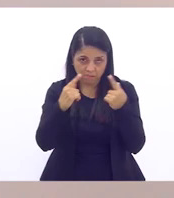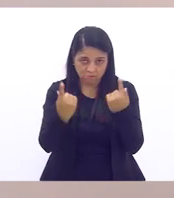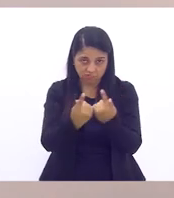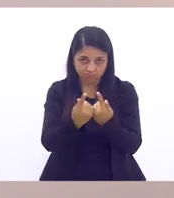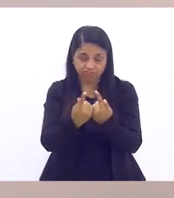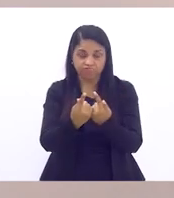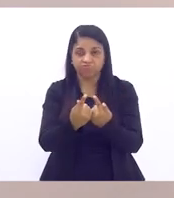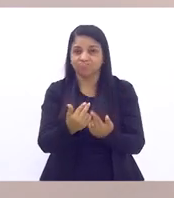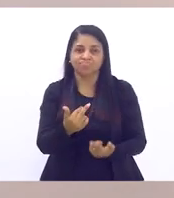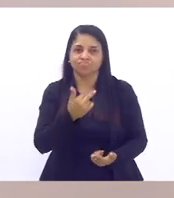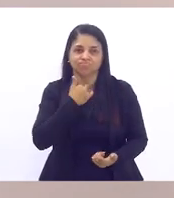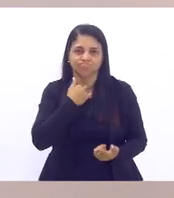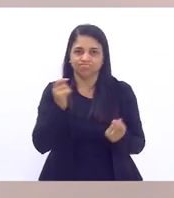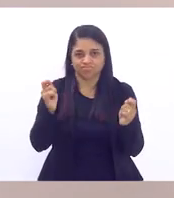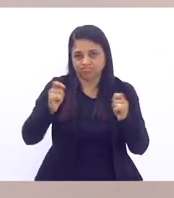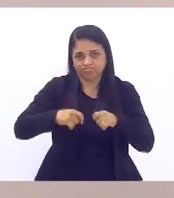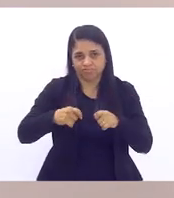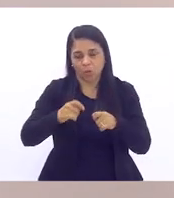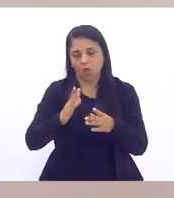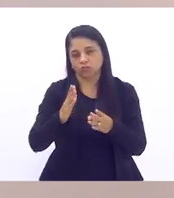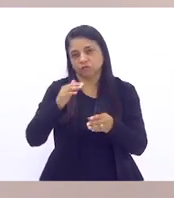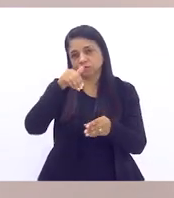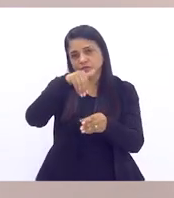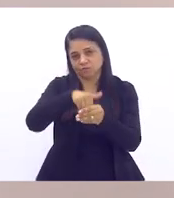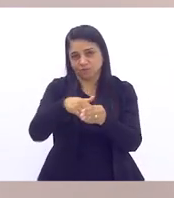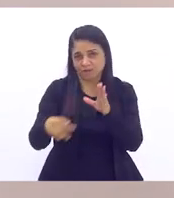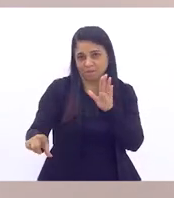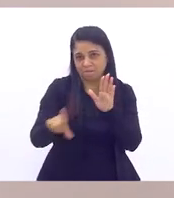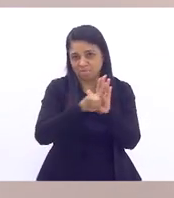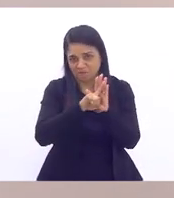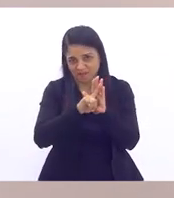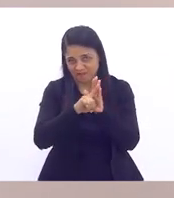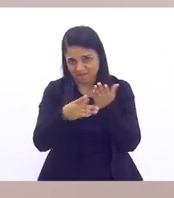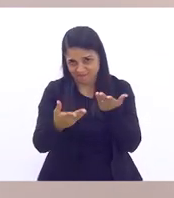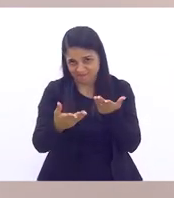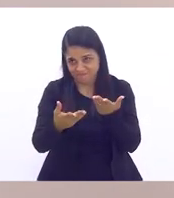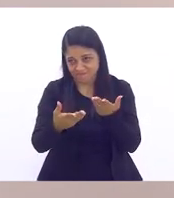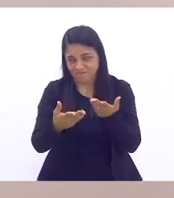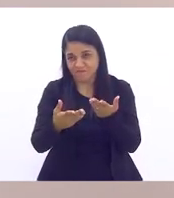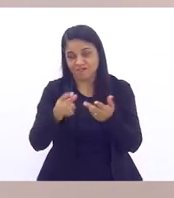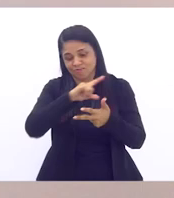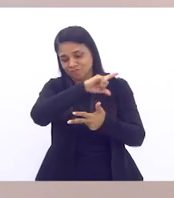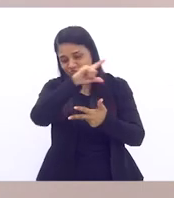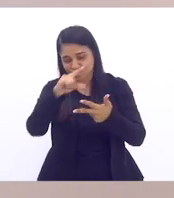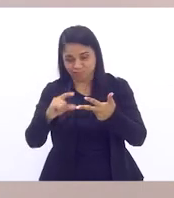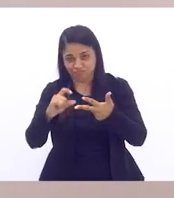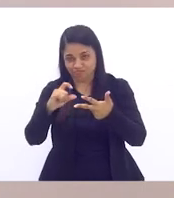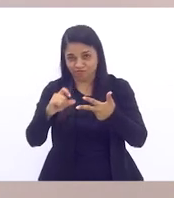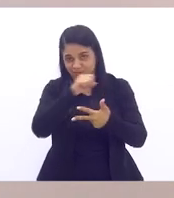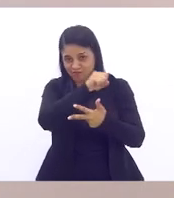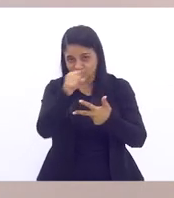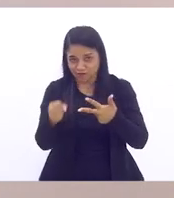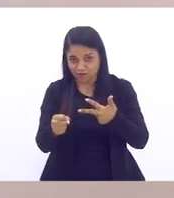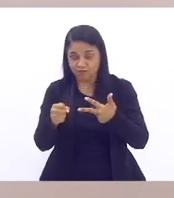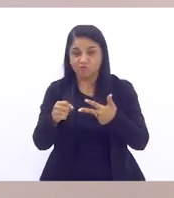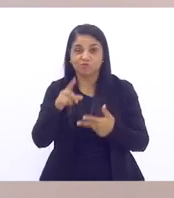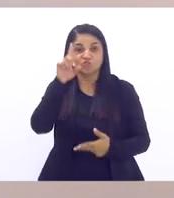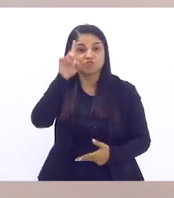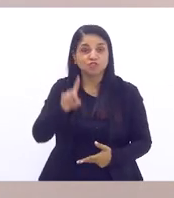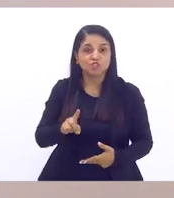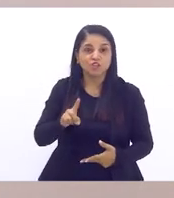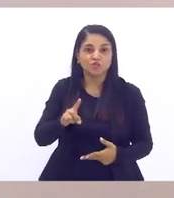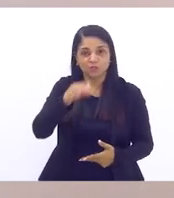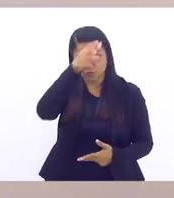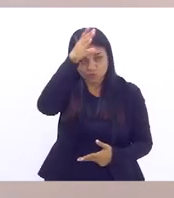André para em que Pese a competência concorrente dos três entes federativos No que diz respeito ao direito do consumidor E aí